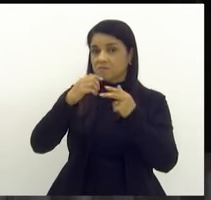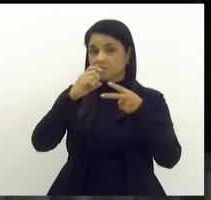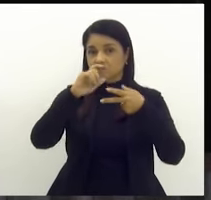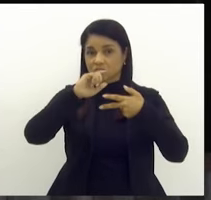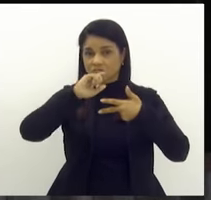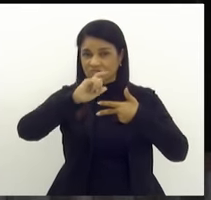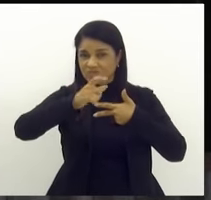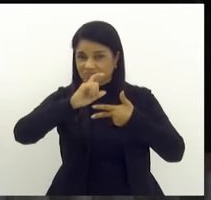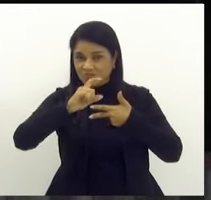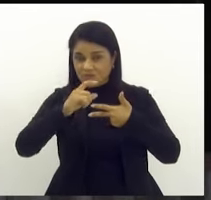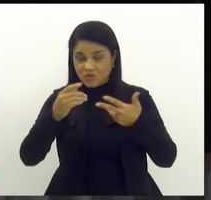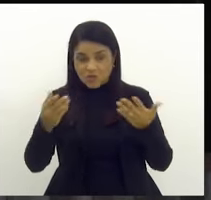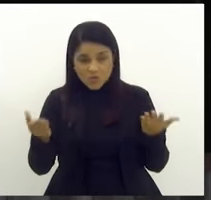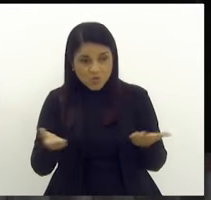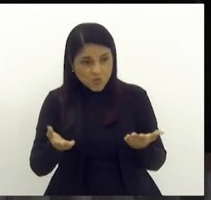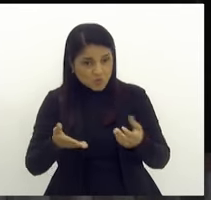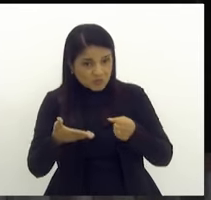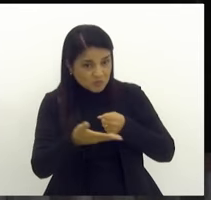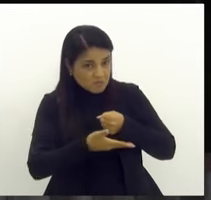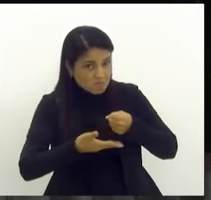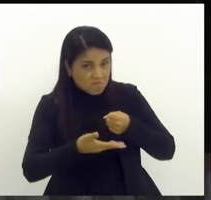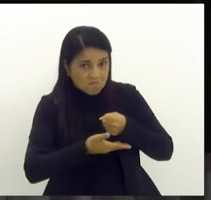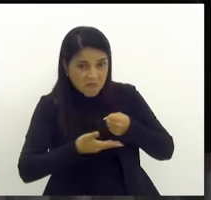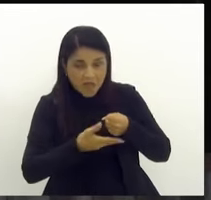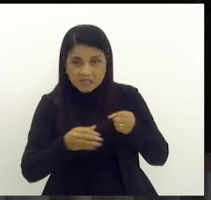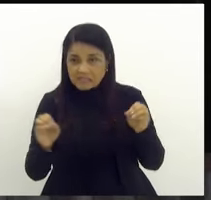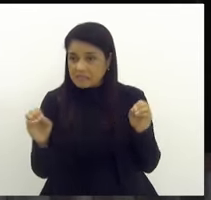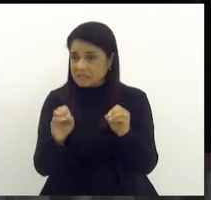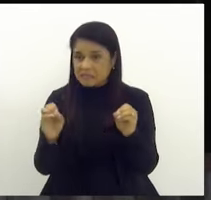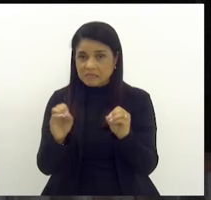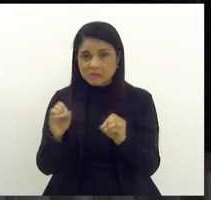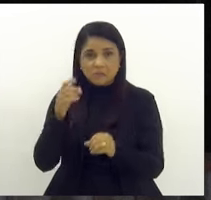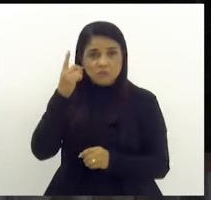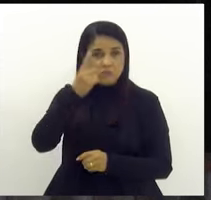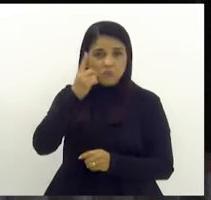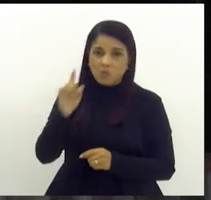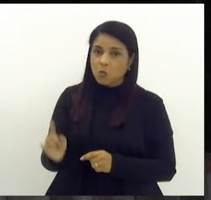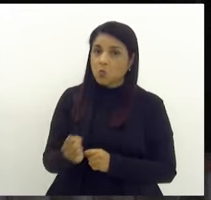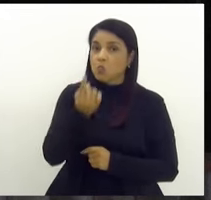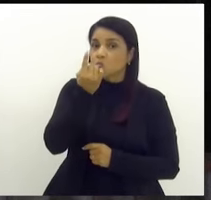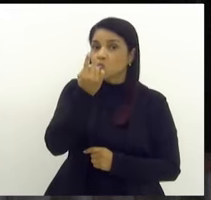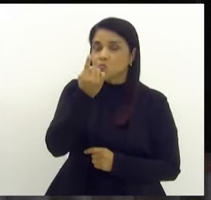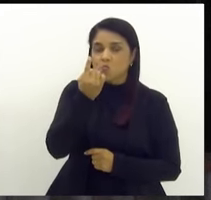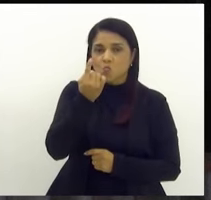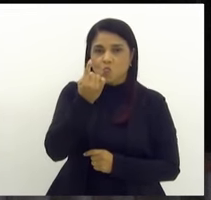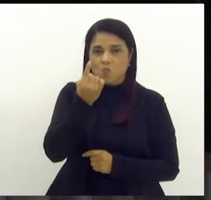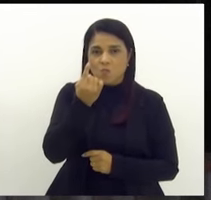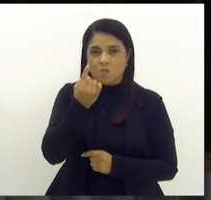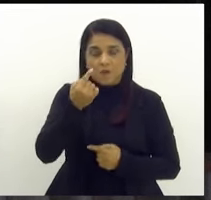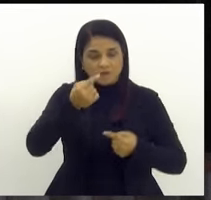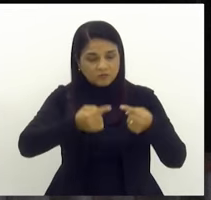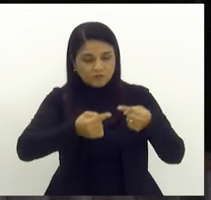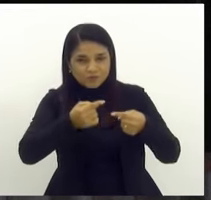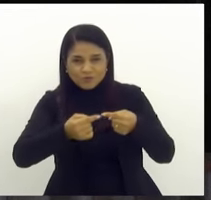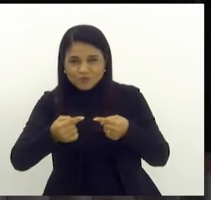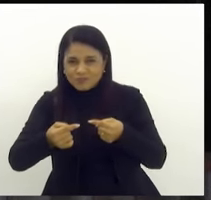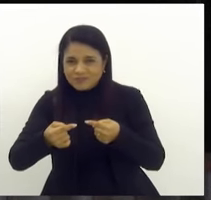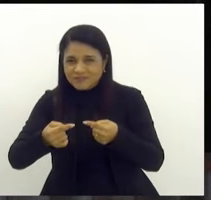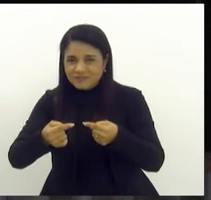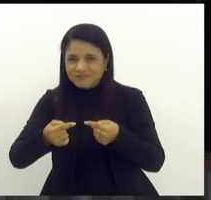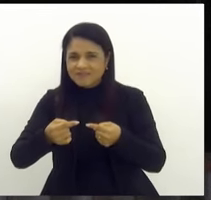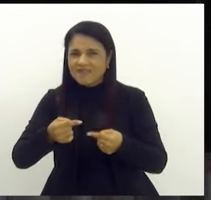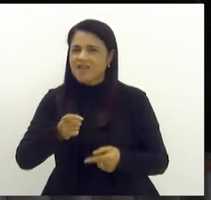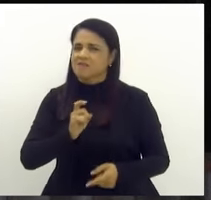tem ninguém aqui da base do governo ninguém um deputado sequer para se contrapor eu acho uma tremenda